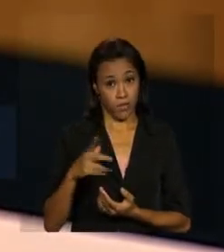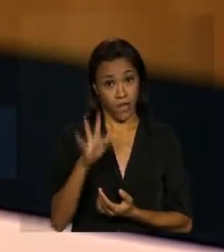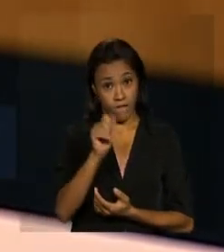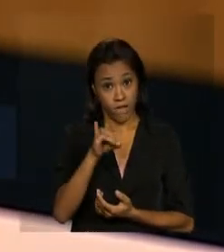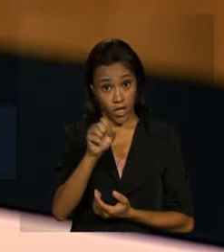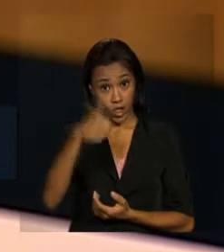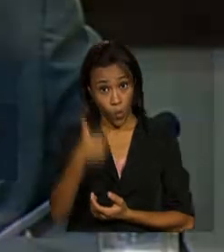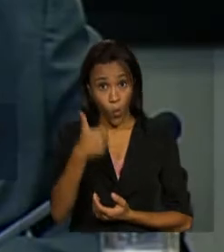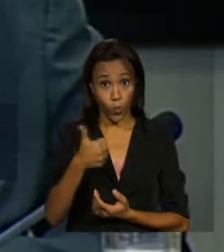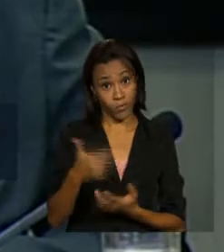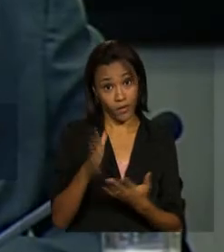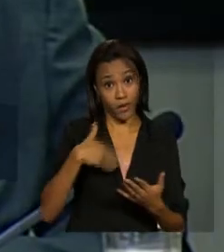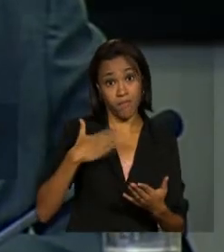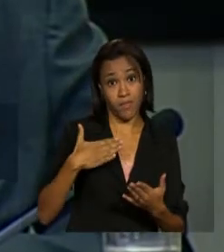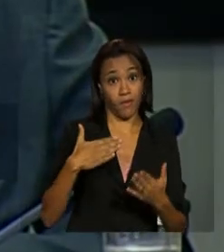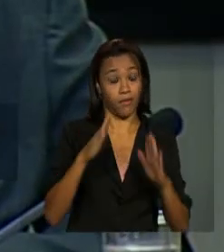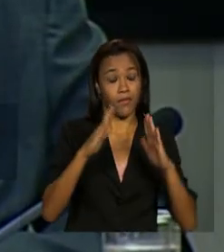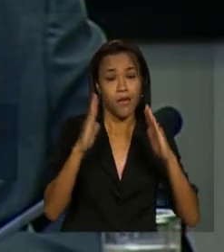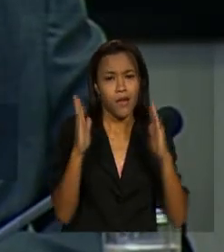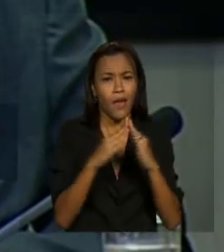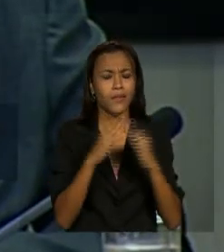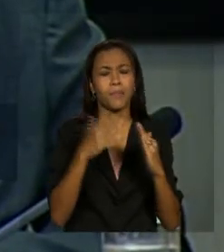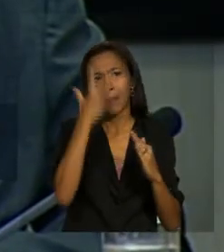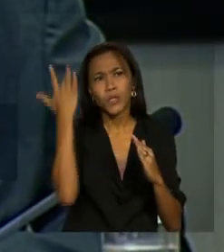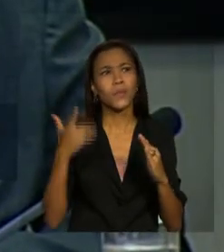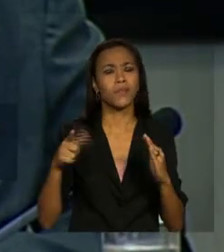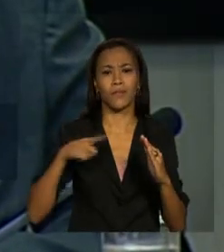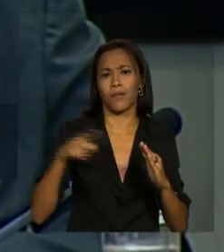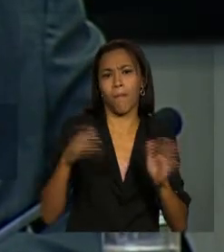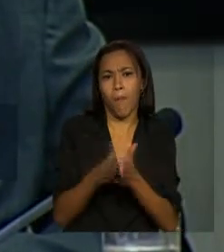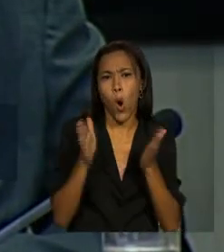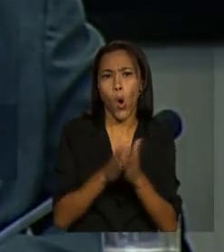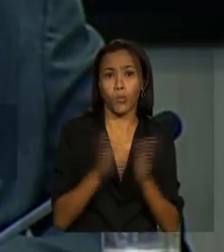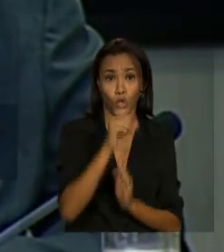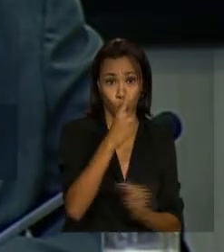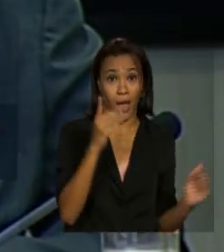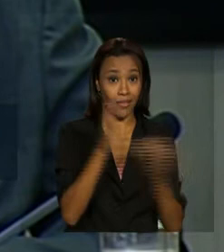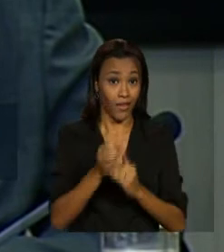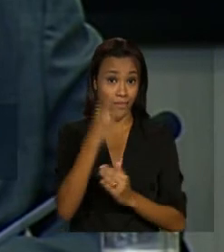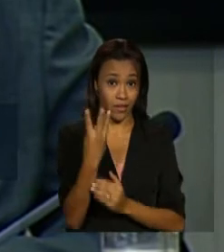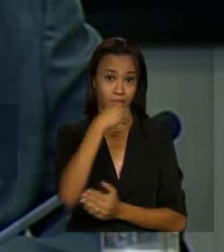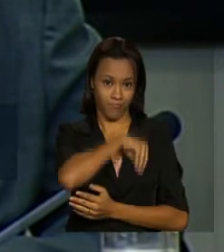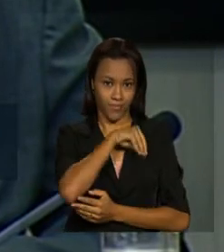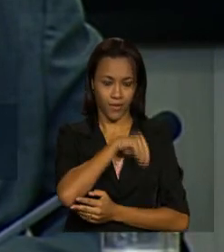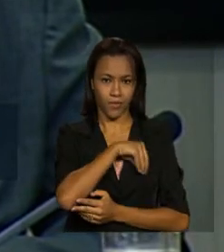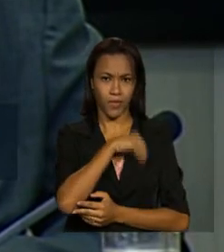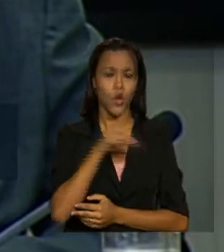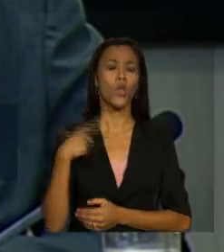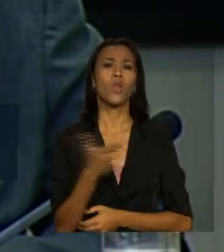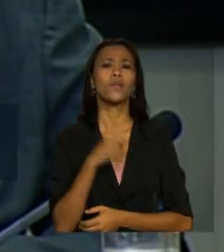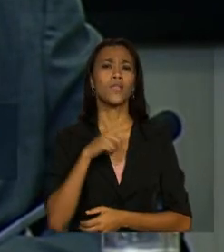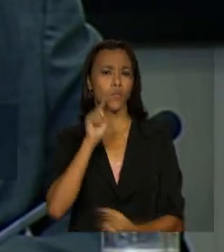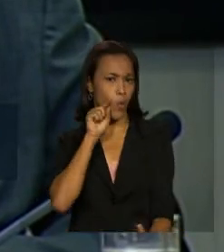Vida 2, que é para aquelas pessoas mais pobres, que ganham até de 1 a 3 salários mínimos, nós temos, né,